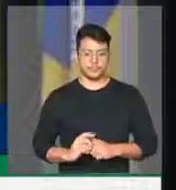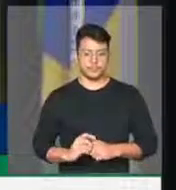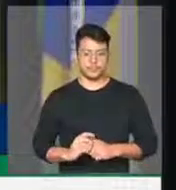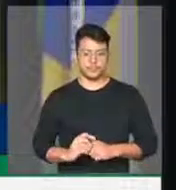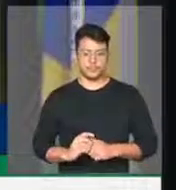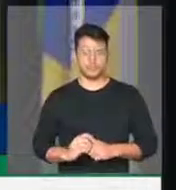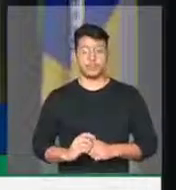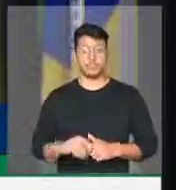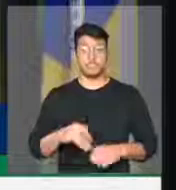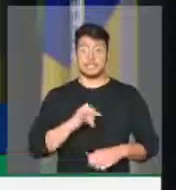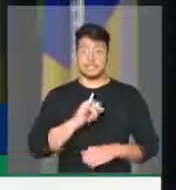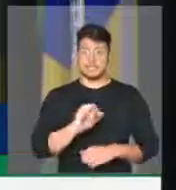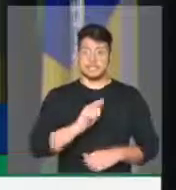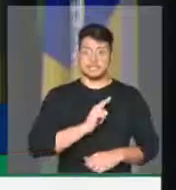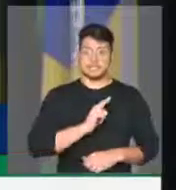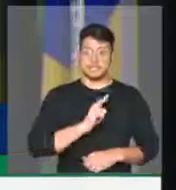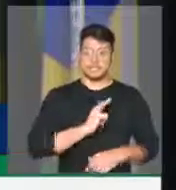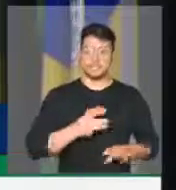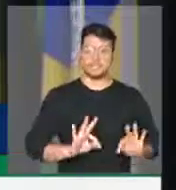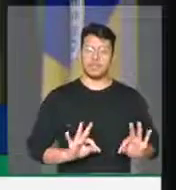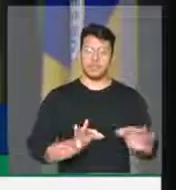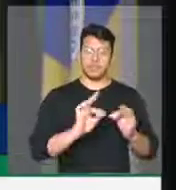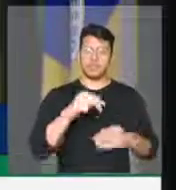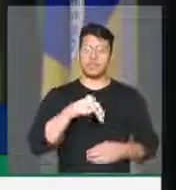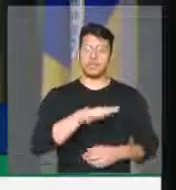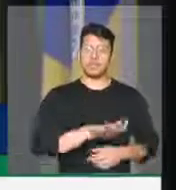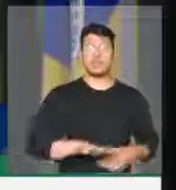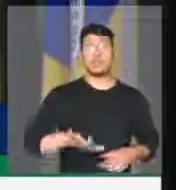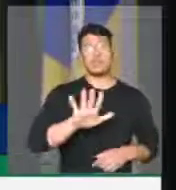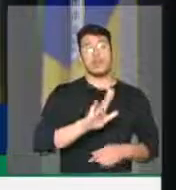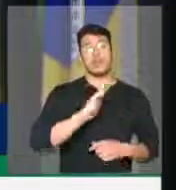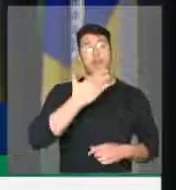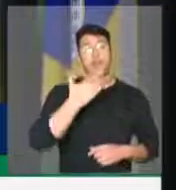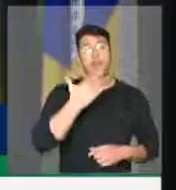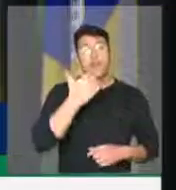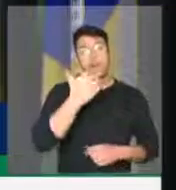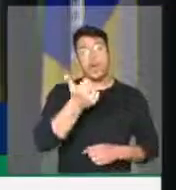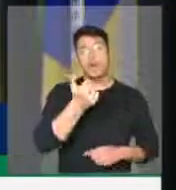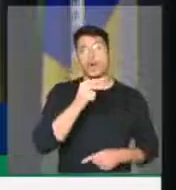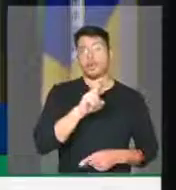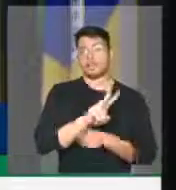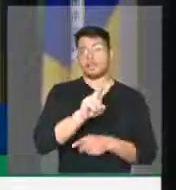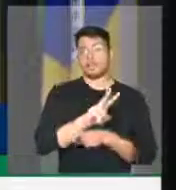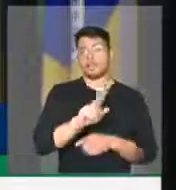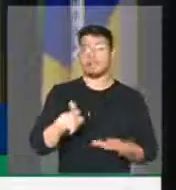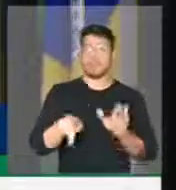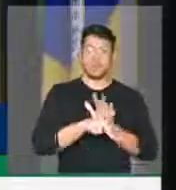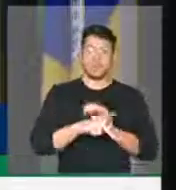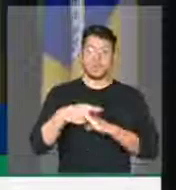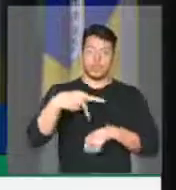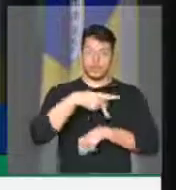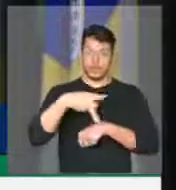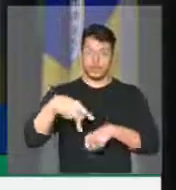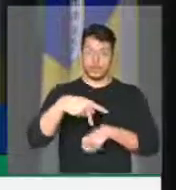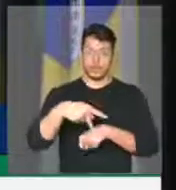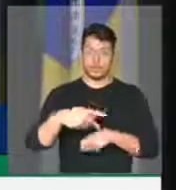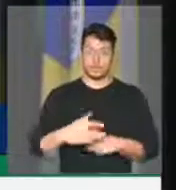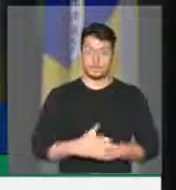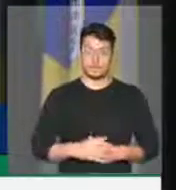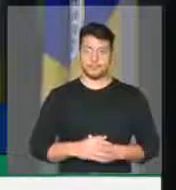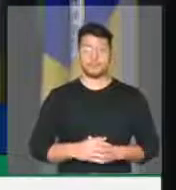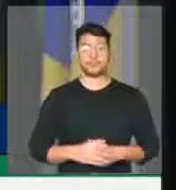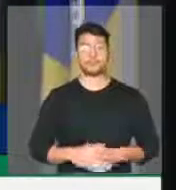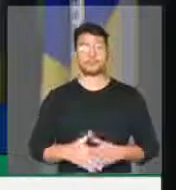dos mecanismos de defesa do Estado brasileiro. Mas é bem claro, já disse na vez passada, a Marinha deixou bem